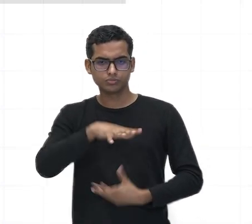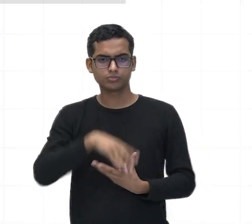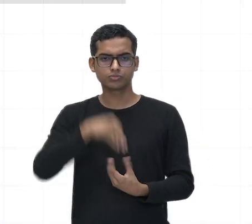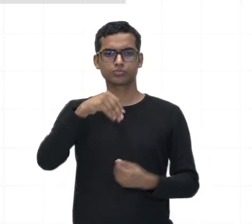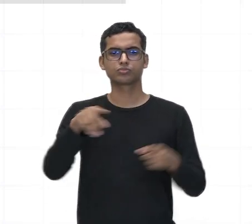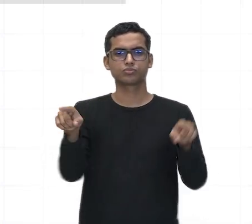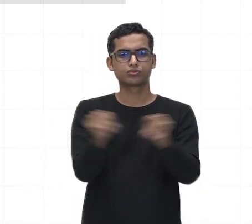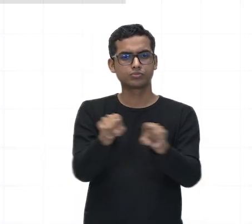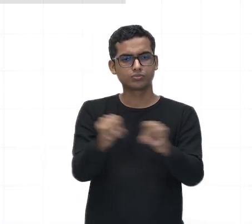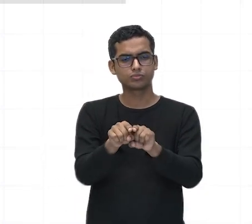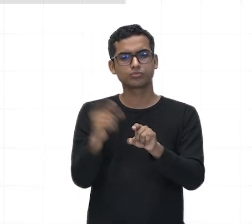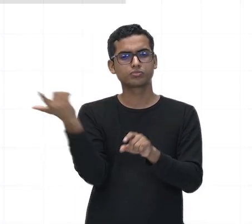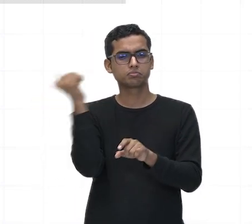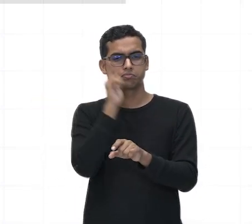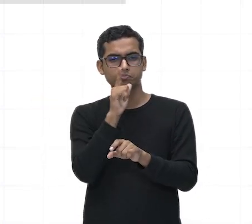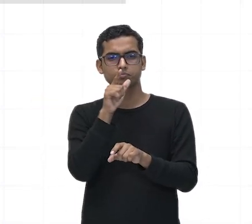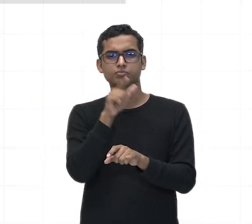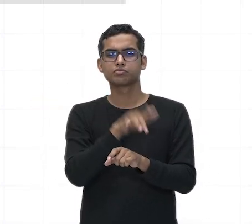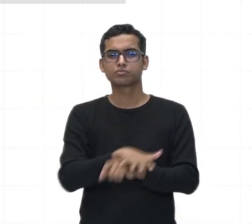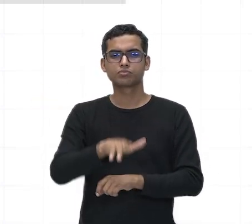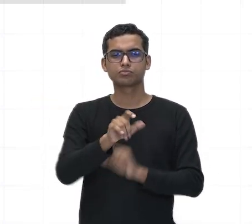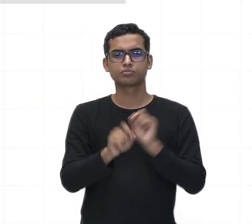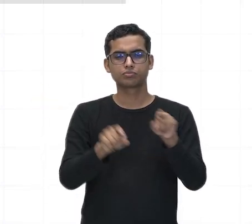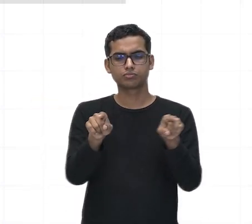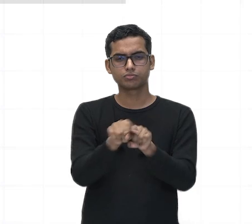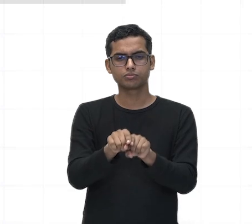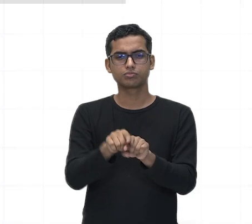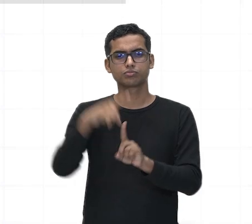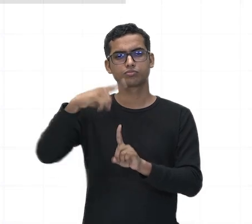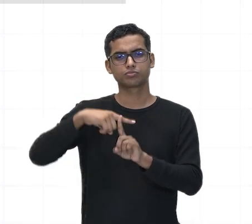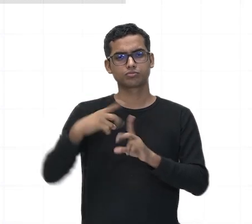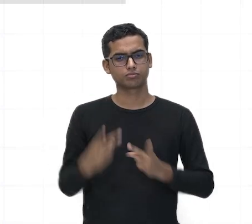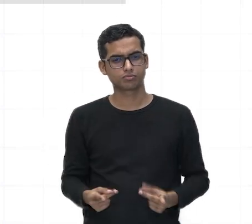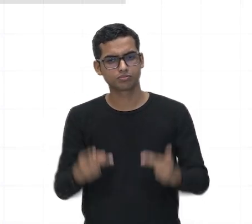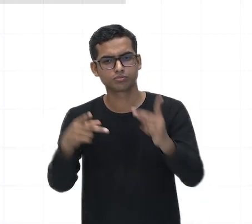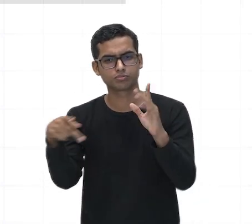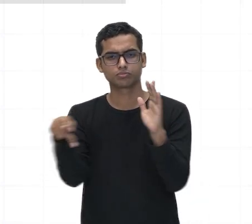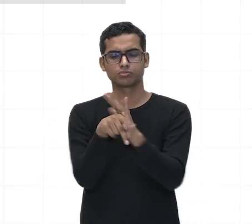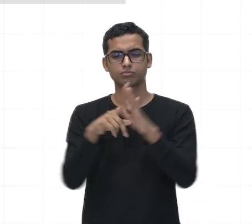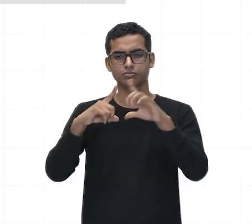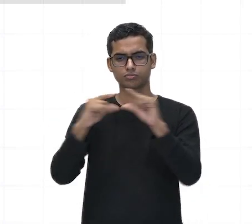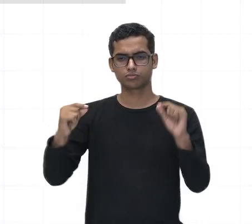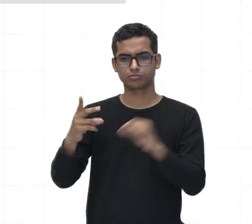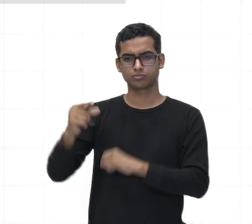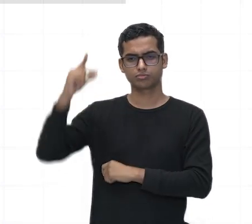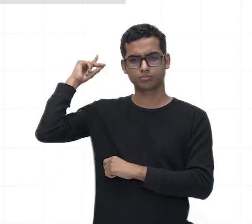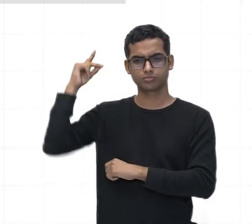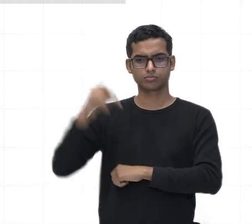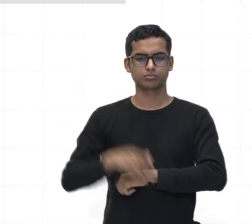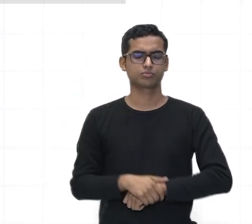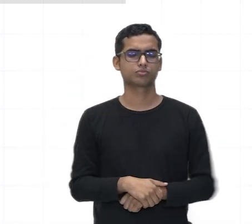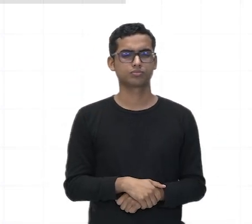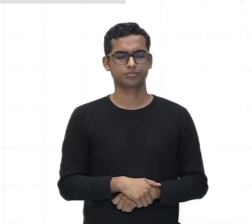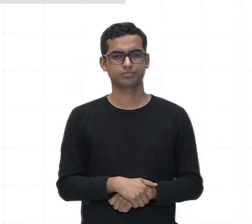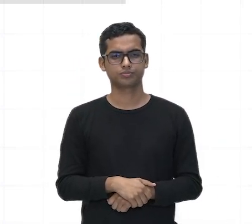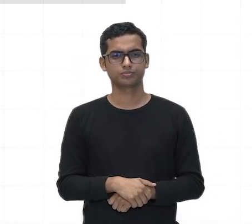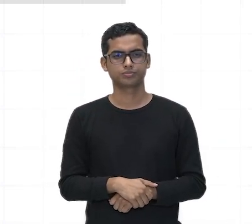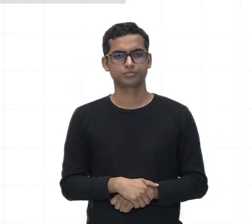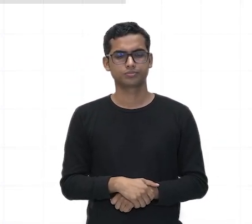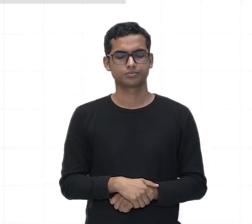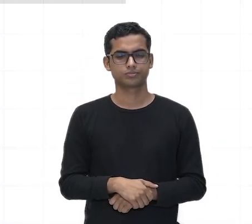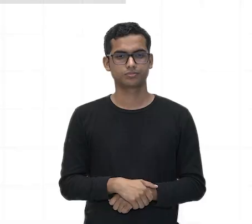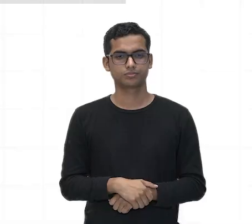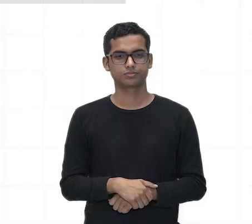montanha, né, numa versão eterna, né, do Japão antigo. Né? Para eles